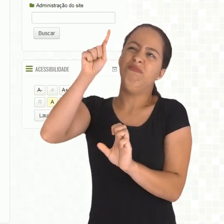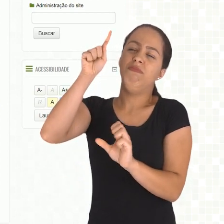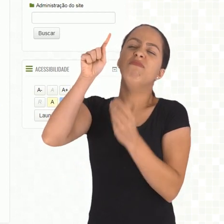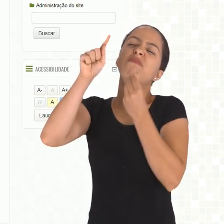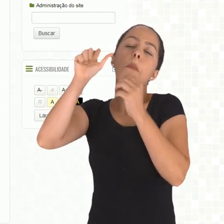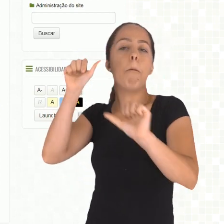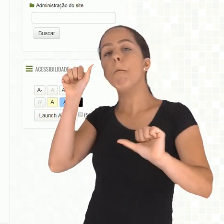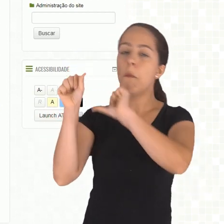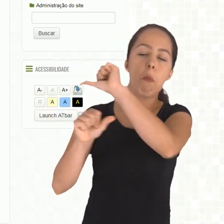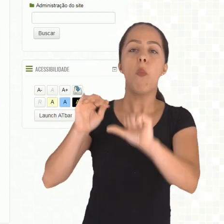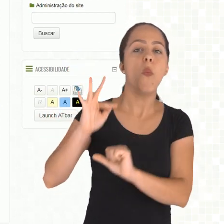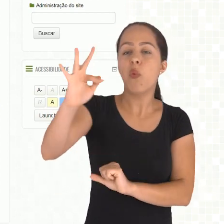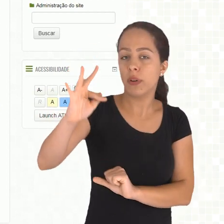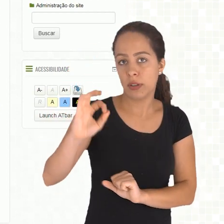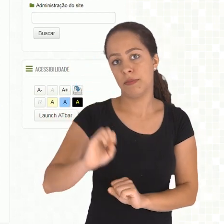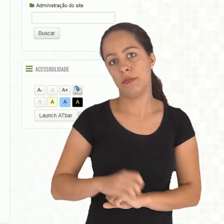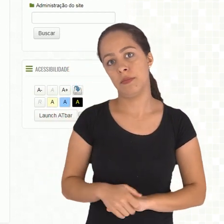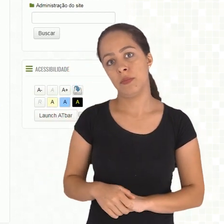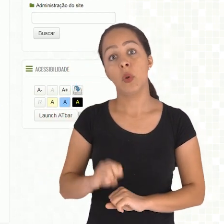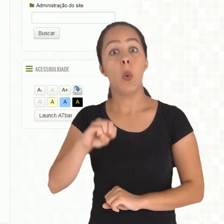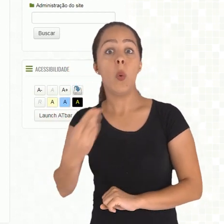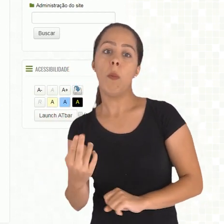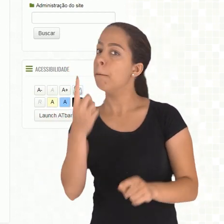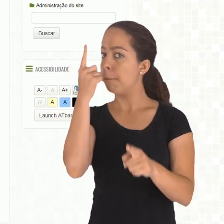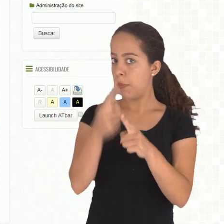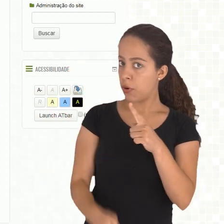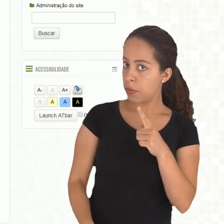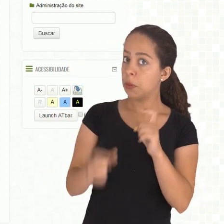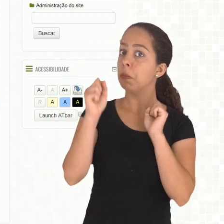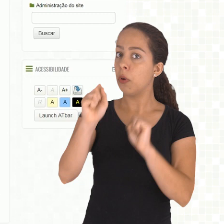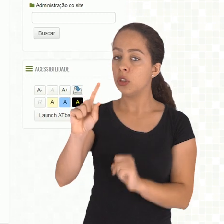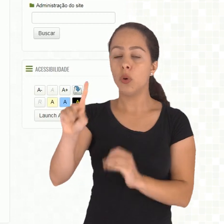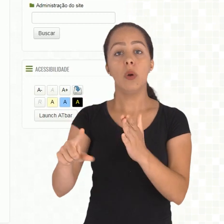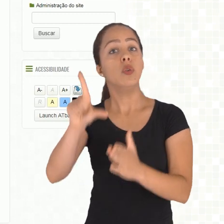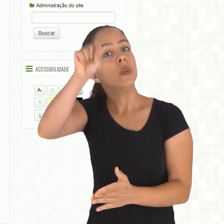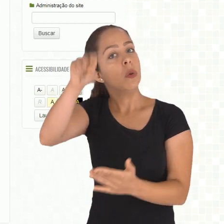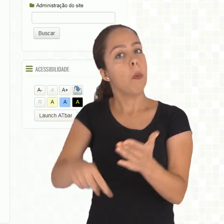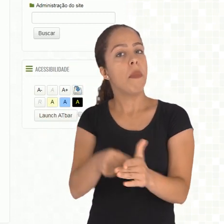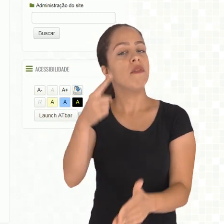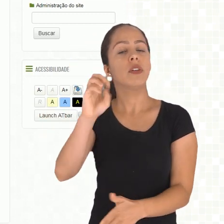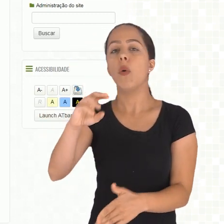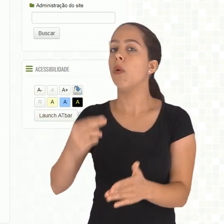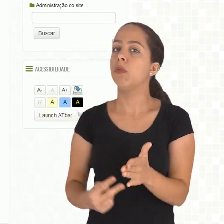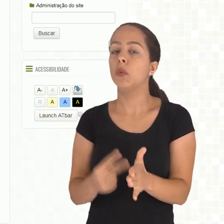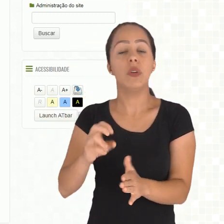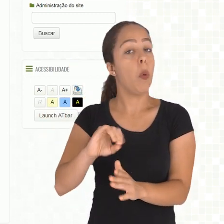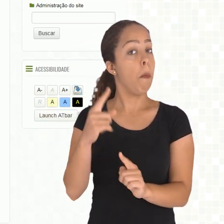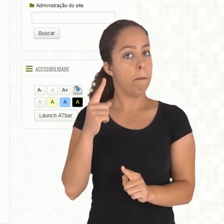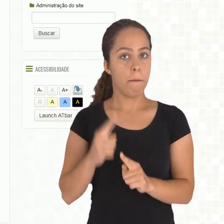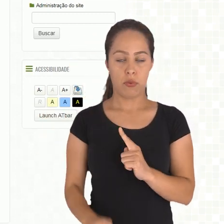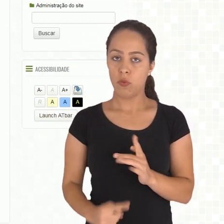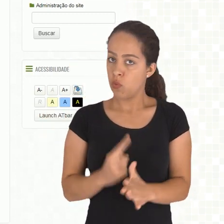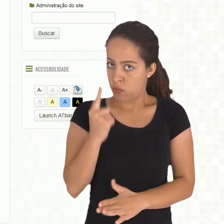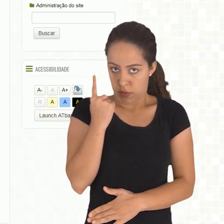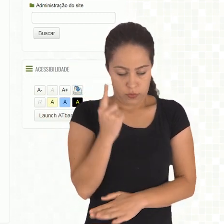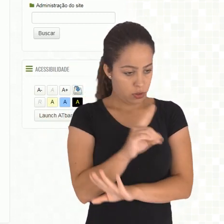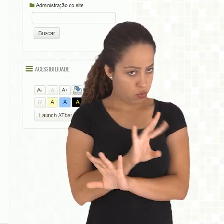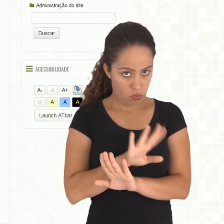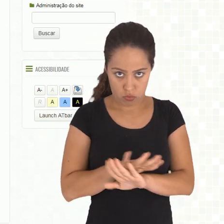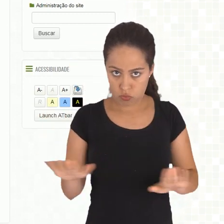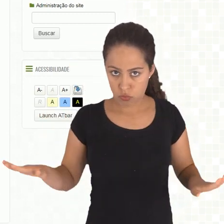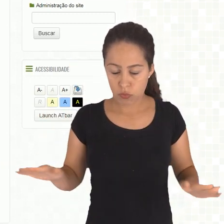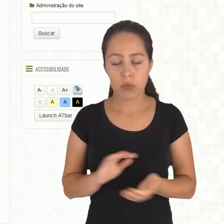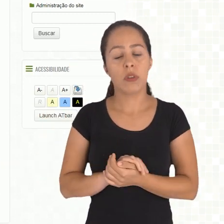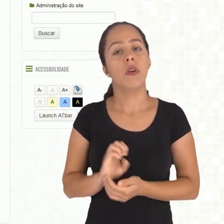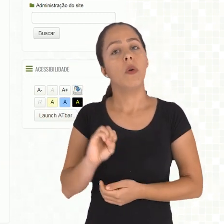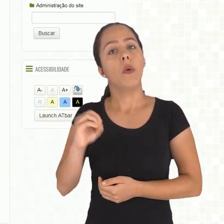aproximar do que cada aluno fez na wiki tá certo é claro que atividades de grupo é sempre difícil saber qual foi